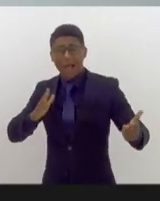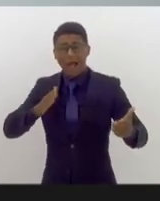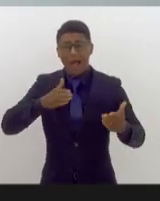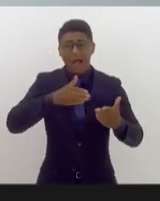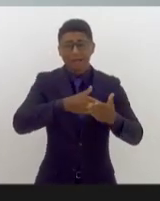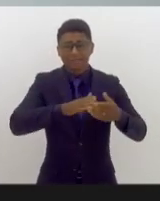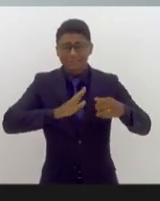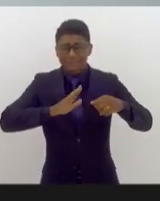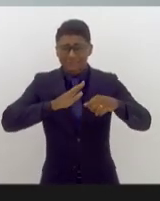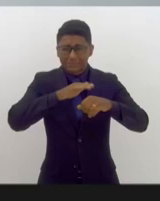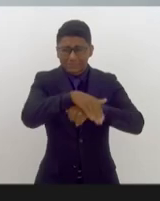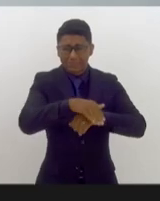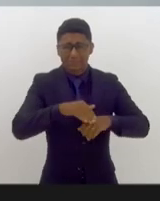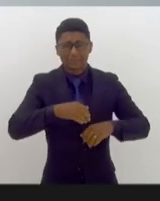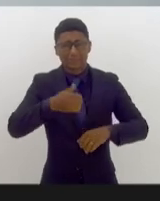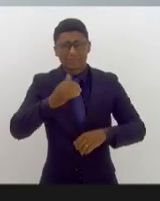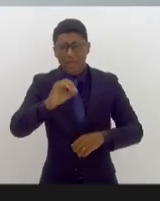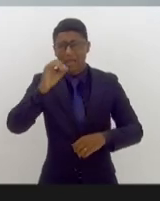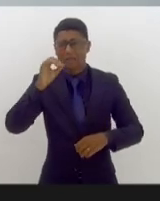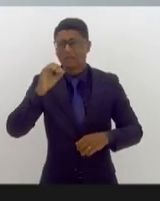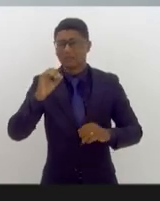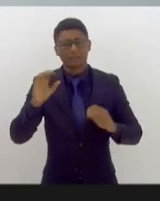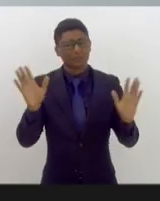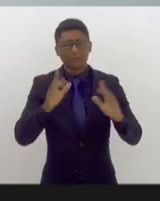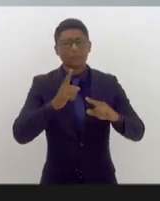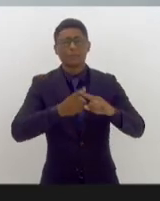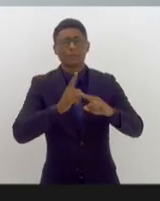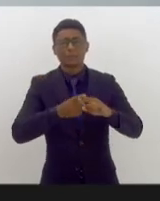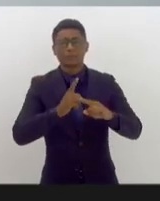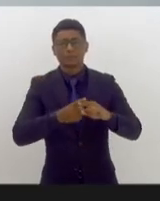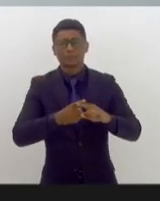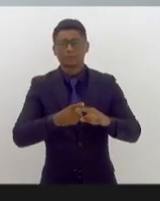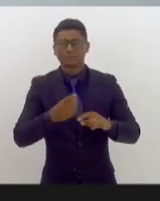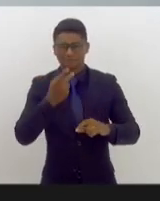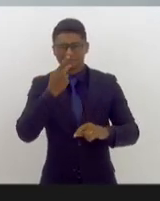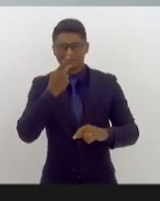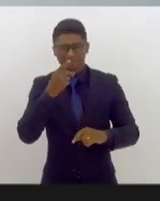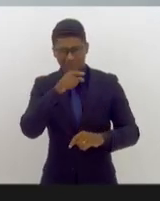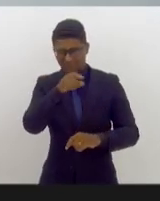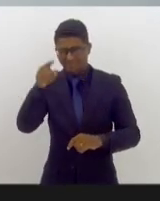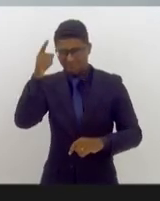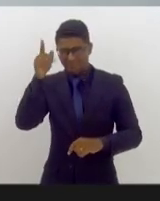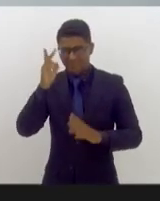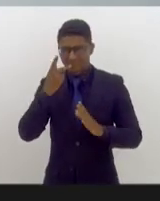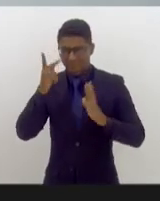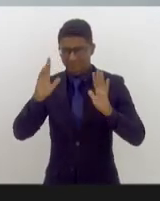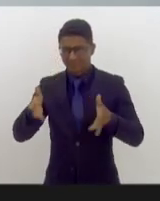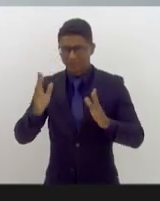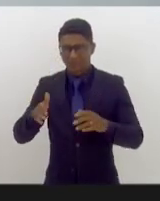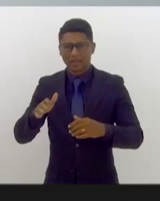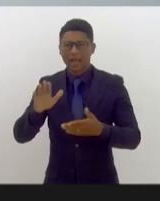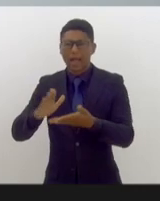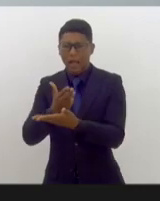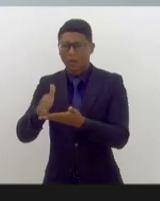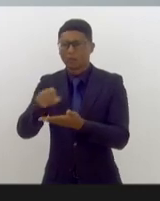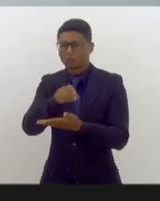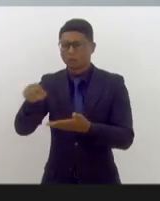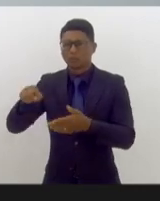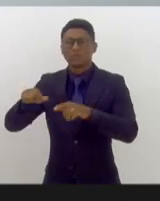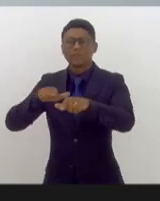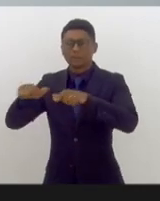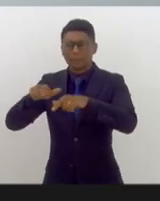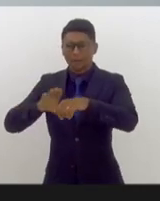porque é impressionante o que foi dito aqui sobre o trabalho noturno. Não é verdade, muitos deles ainda saem